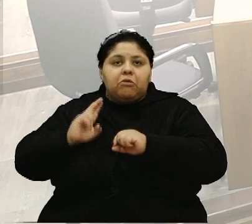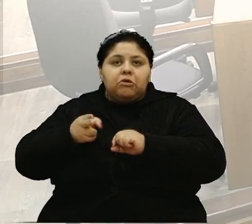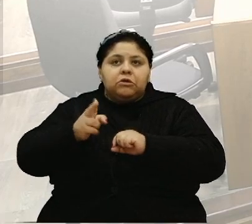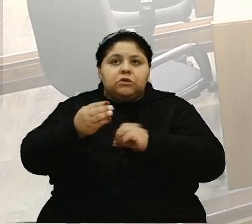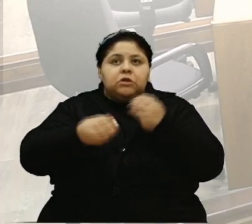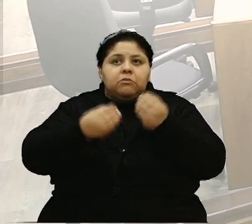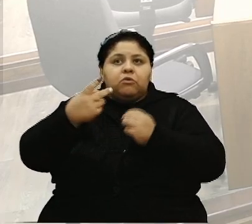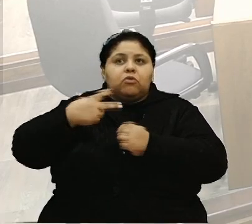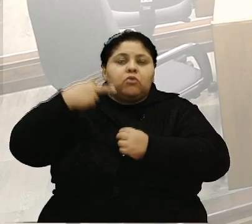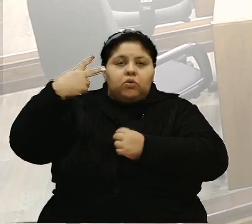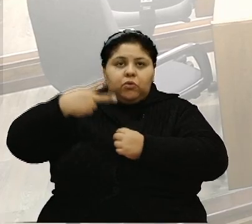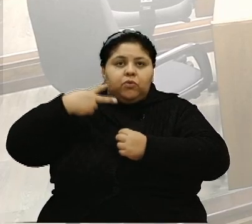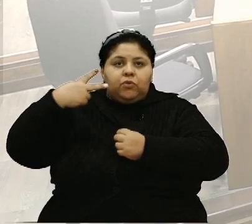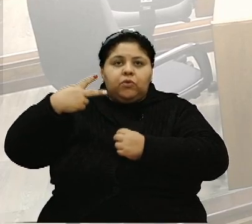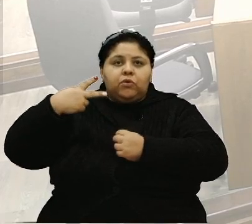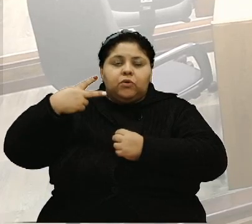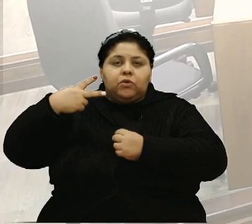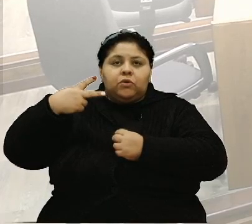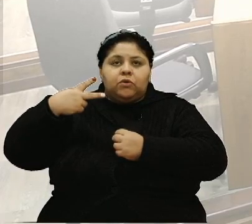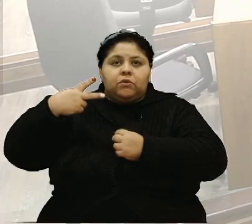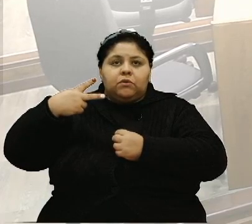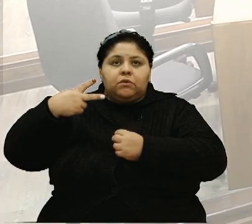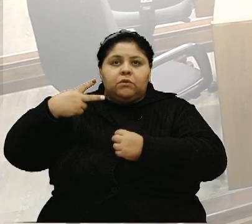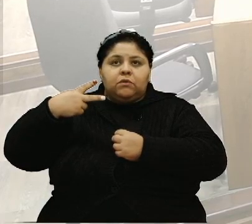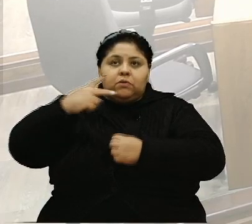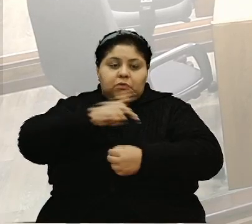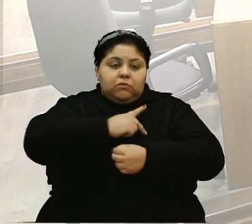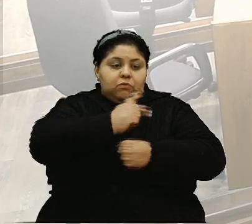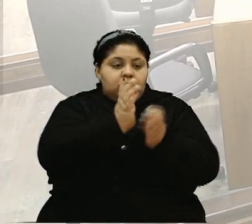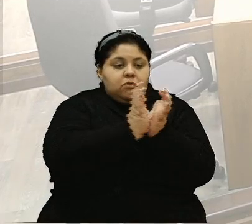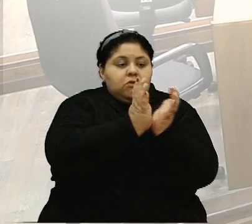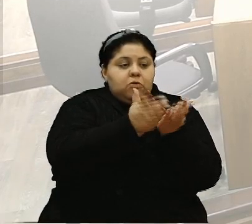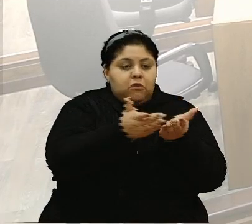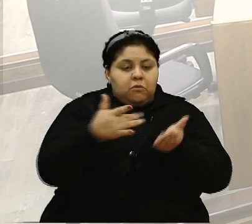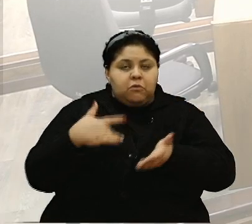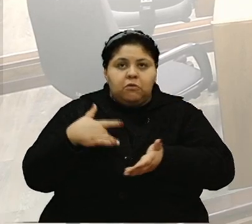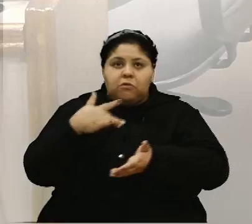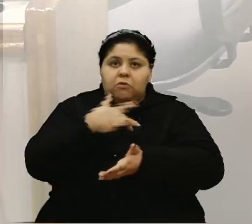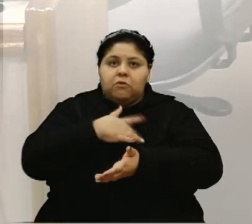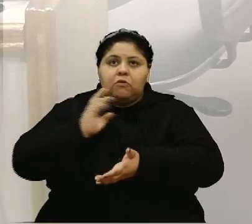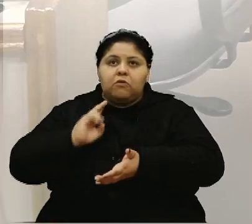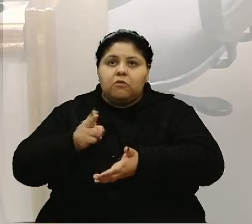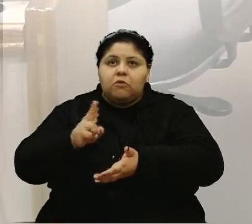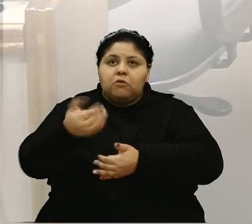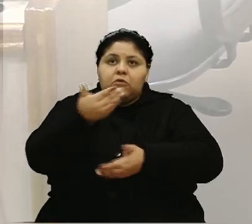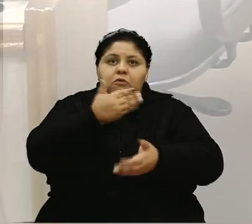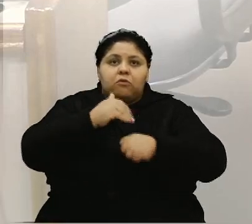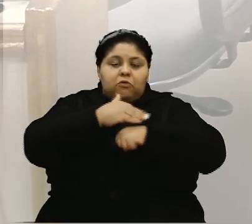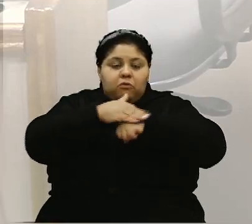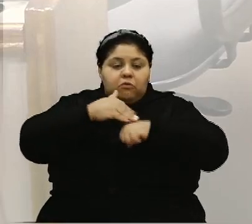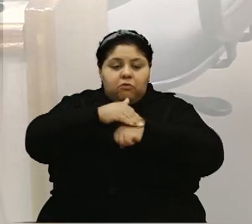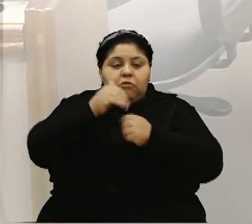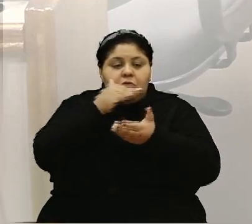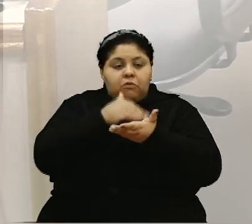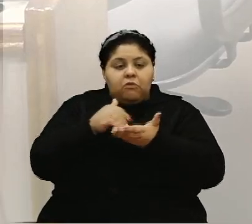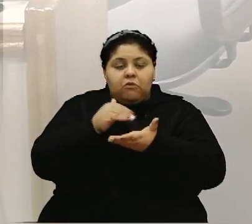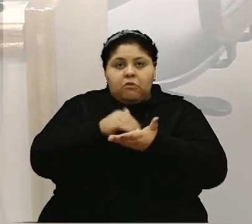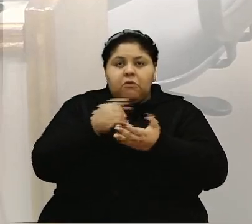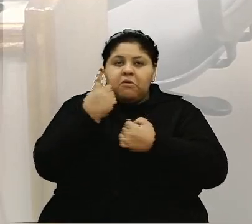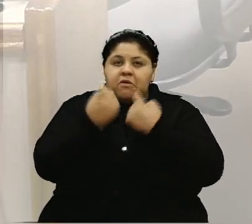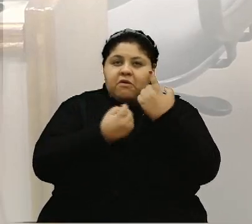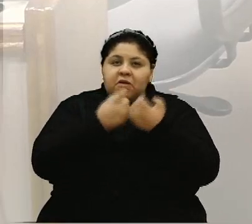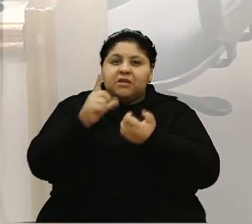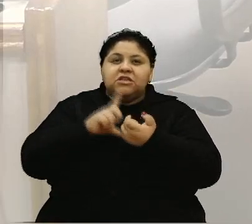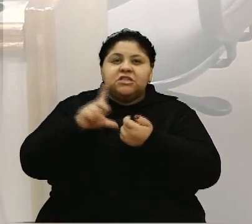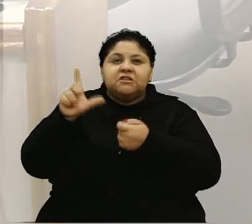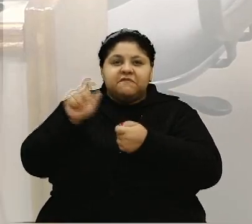vereador na condição de presidente da Comissão de Saúde, sempre estive conversando com a secretária porque alguma coisa tinha que